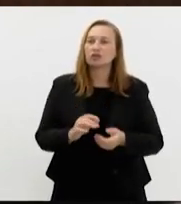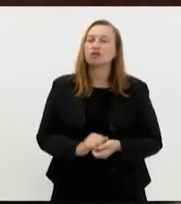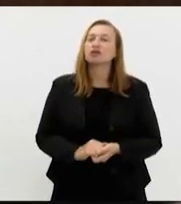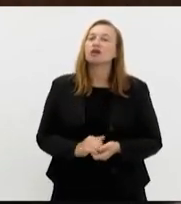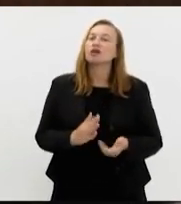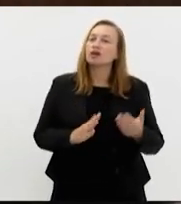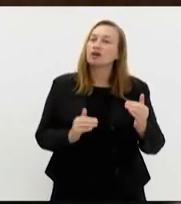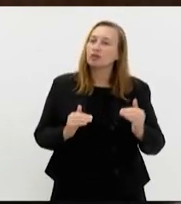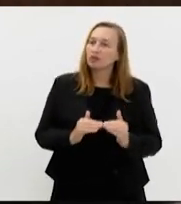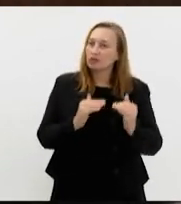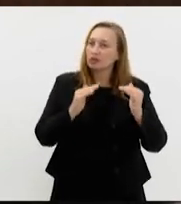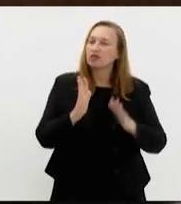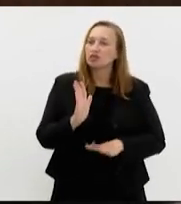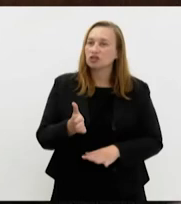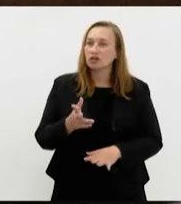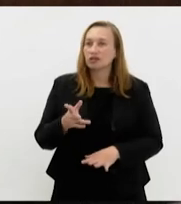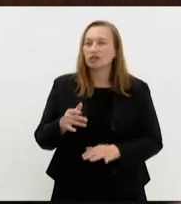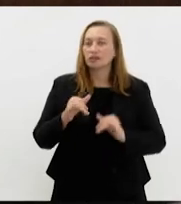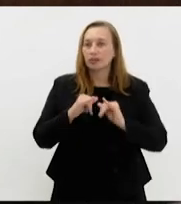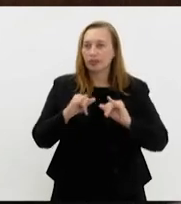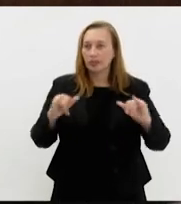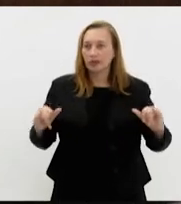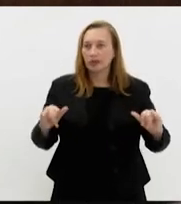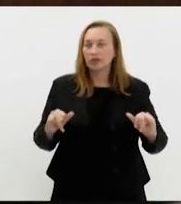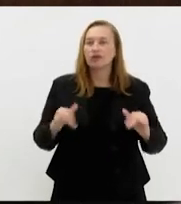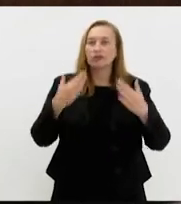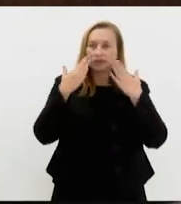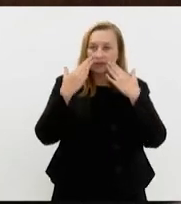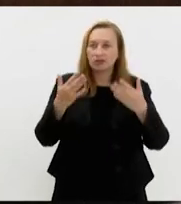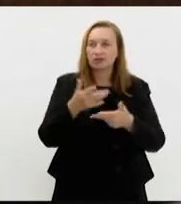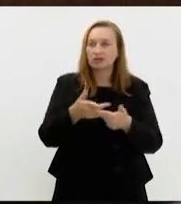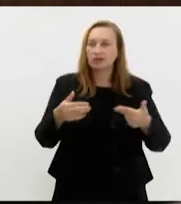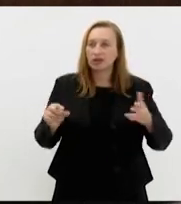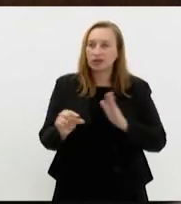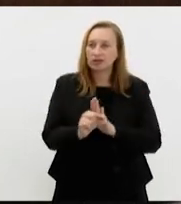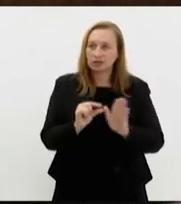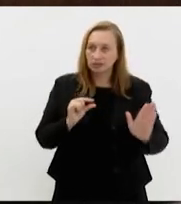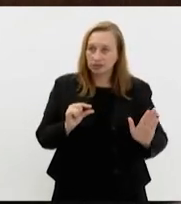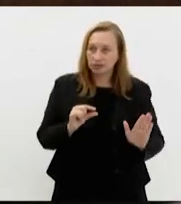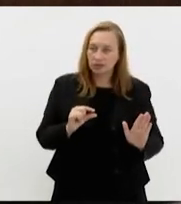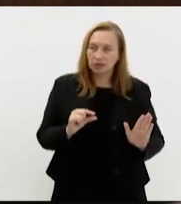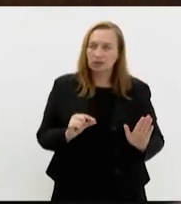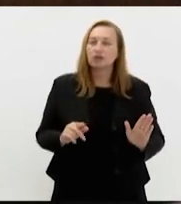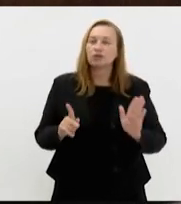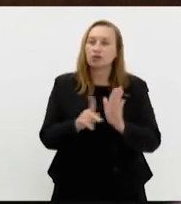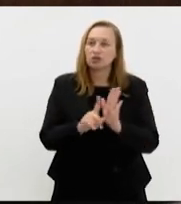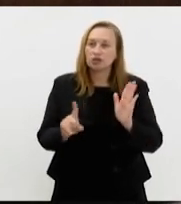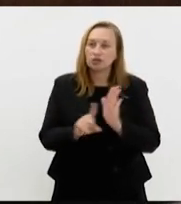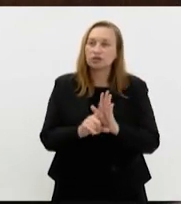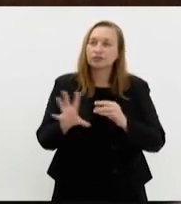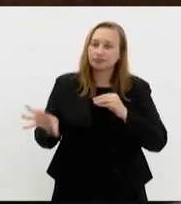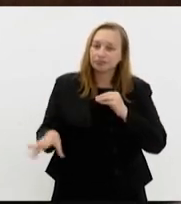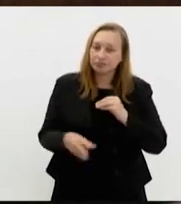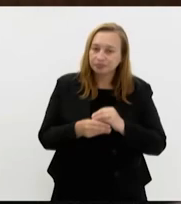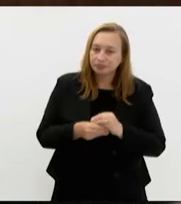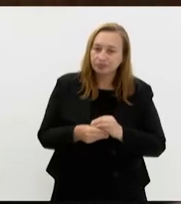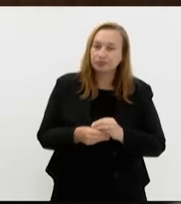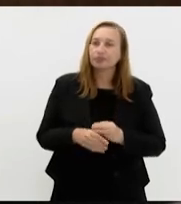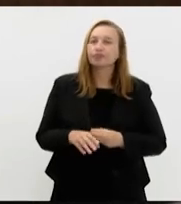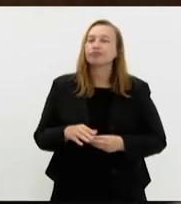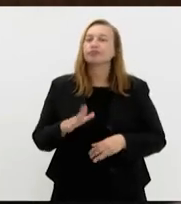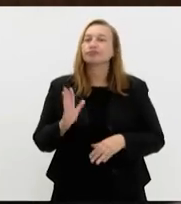Também aqui já declarando que apresentei diversas emendas ao projeto de lei complementar. Estive,